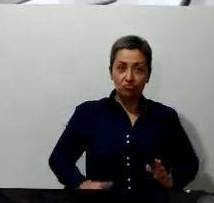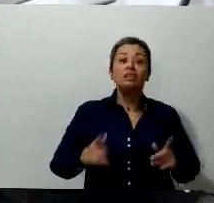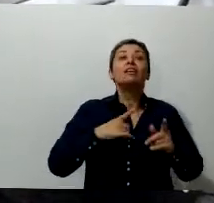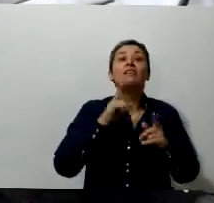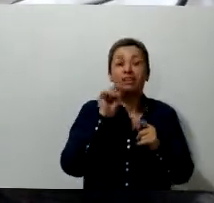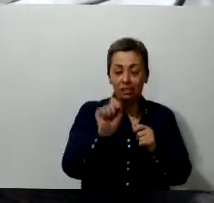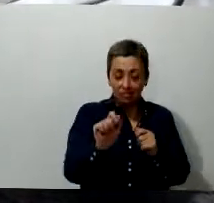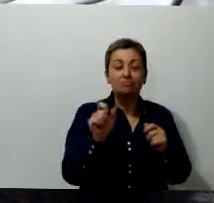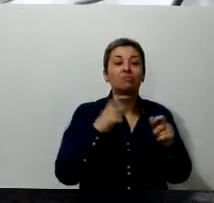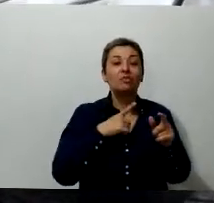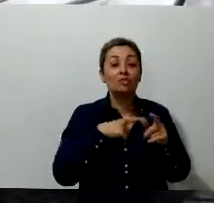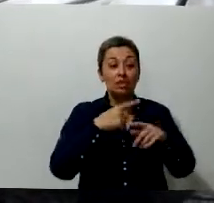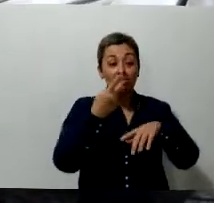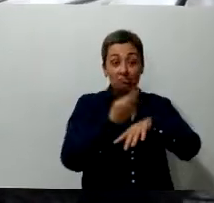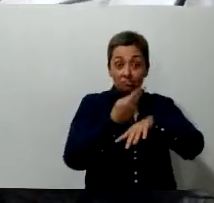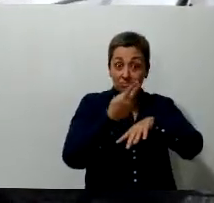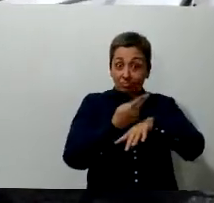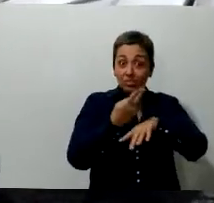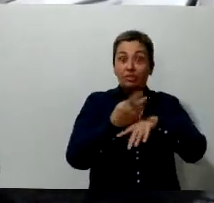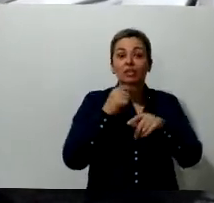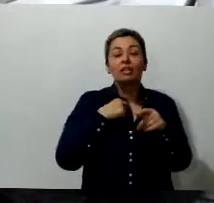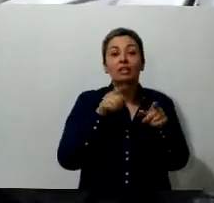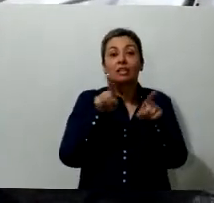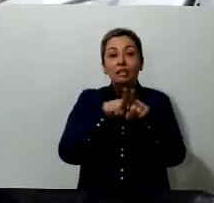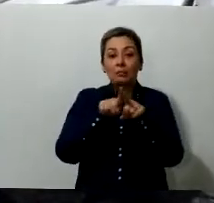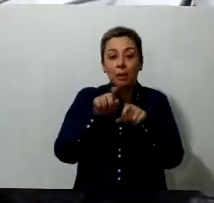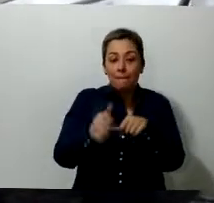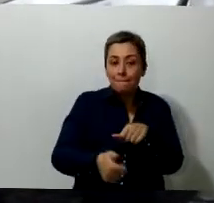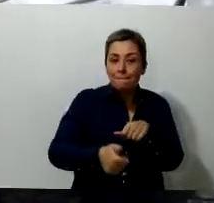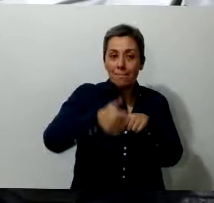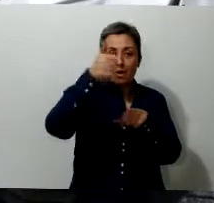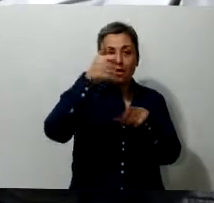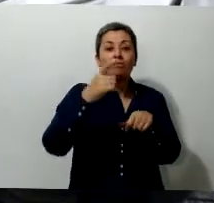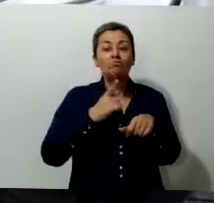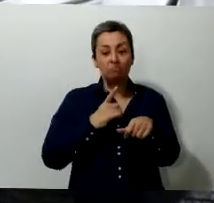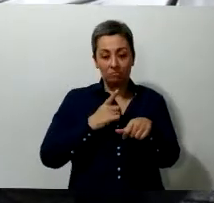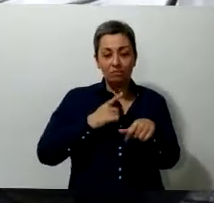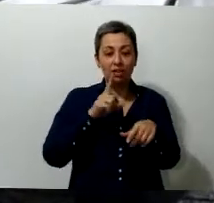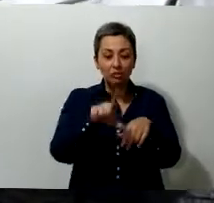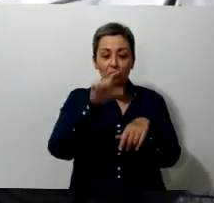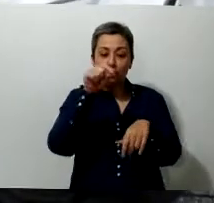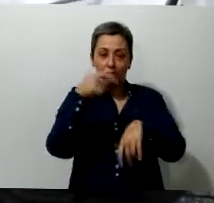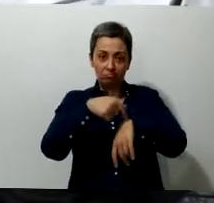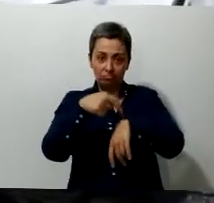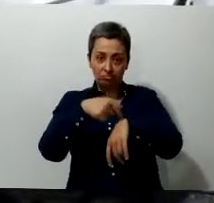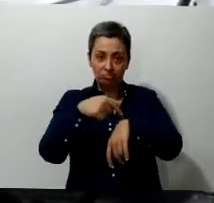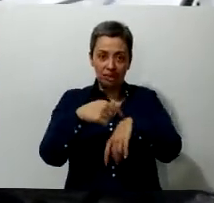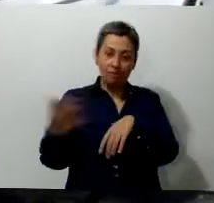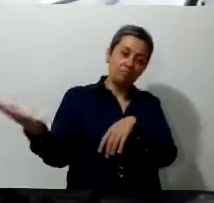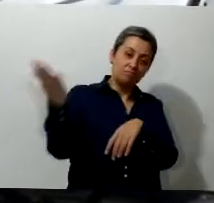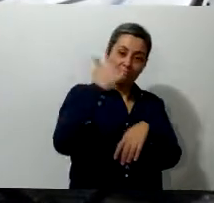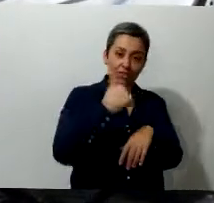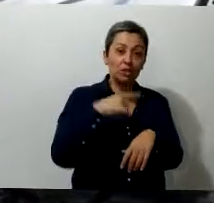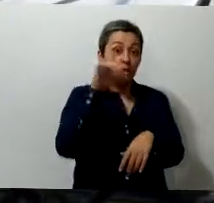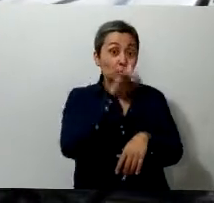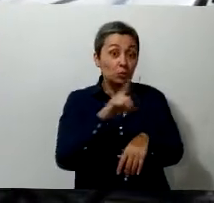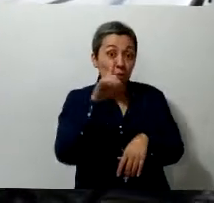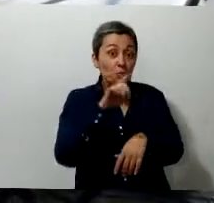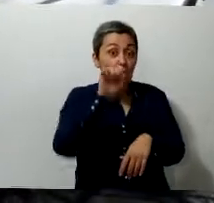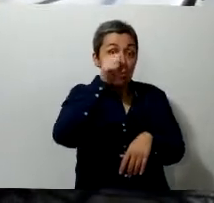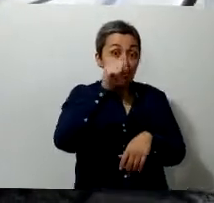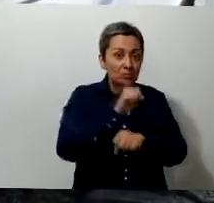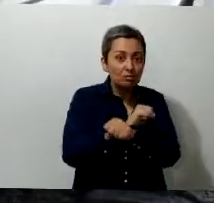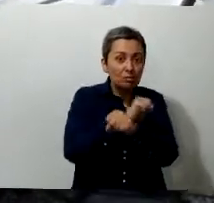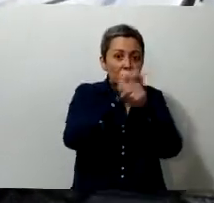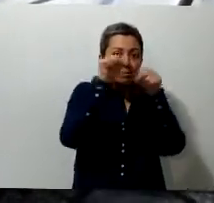de pin-up vai ter uma premiação. Inclusive para melhor que tiver, nós vamos escolher lá na hora. Então venham para cá, domingo,